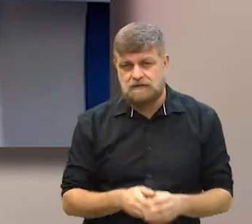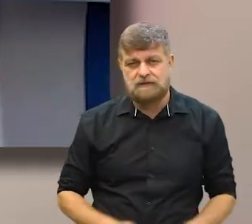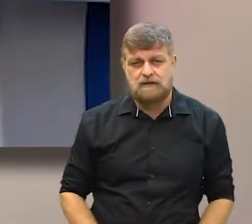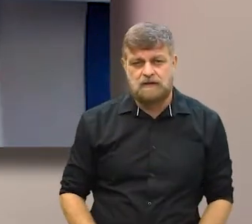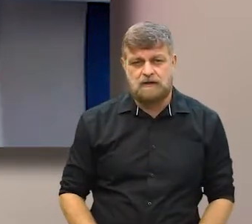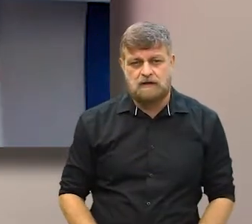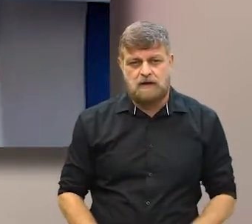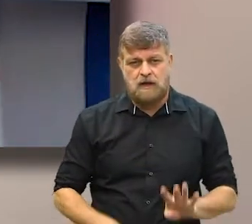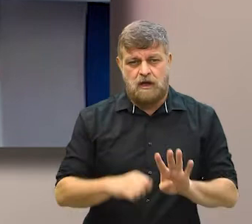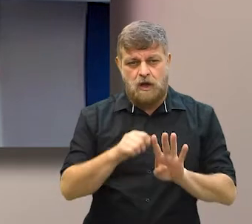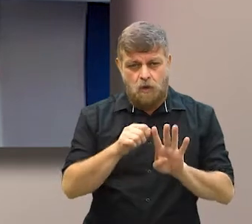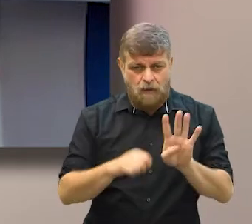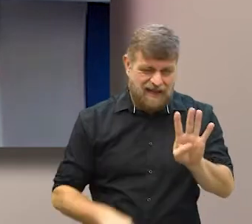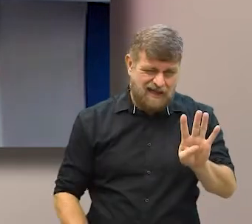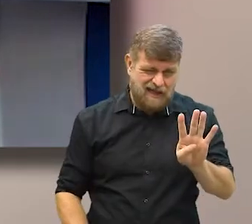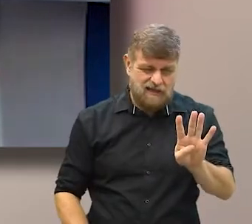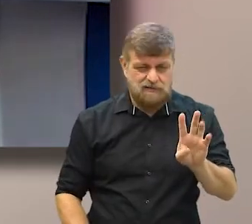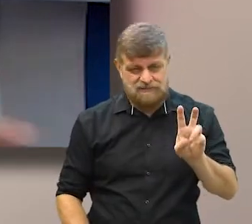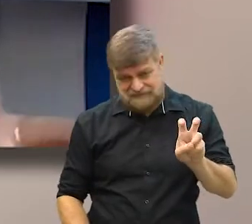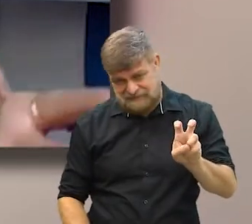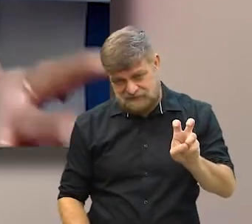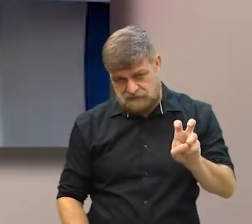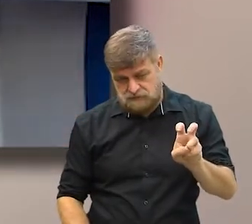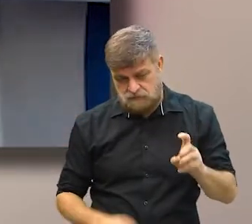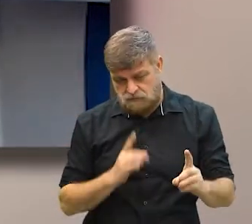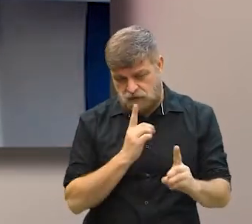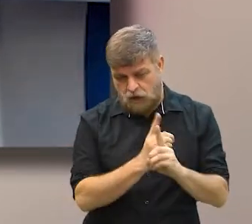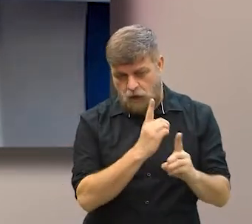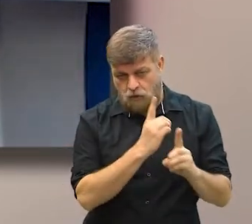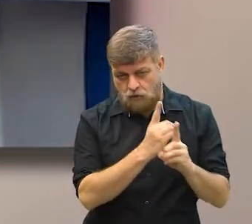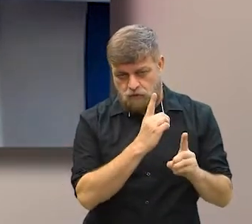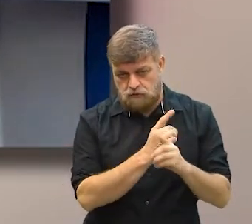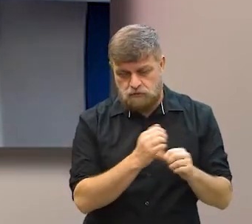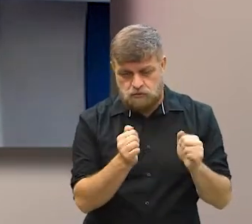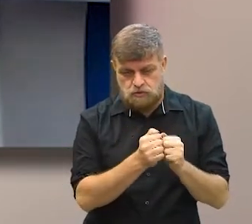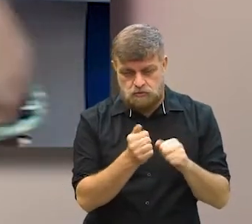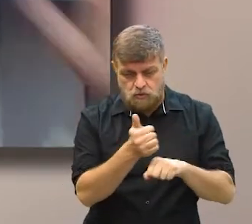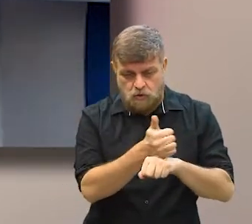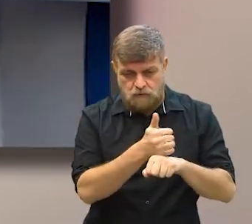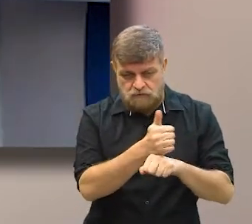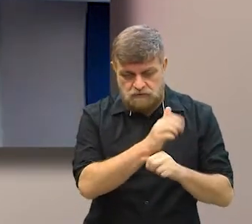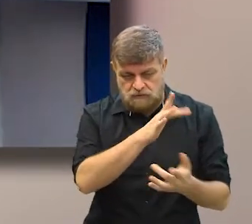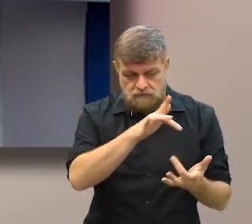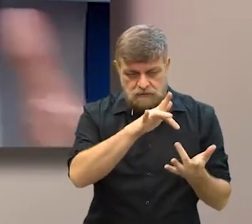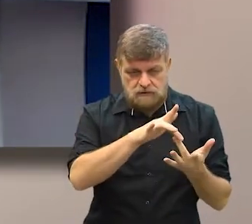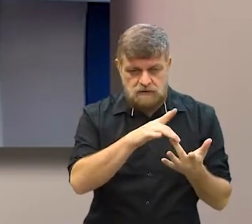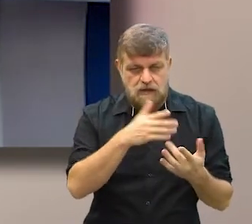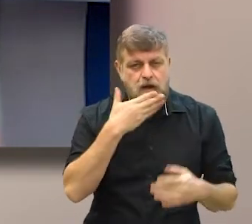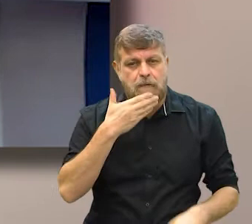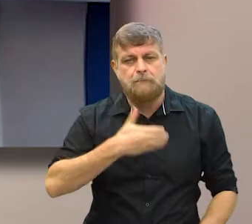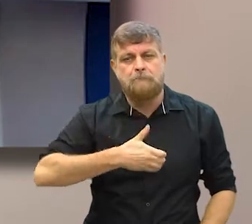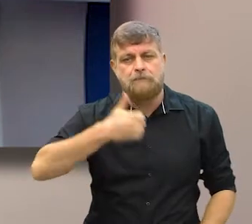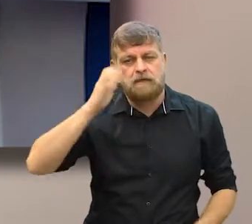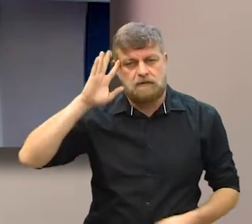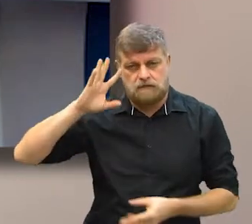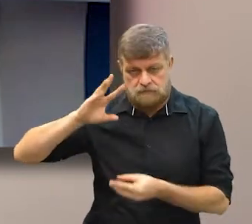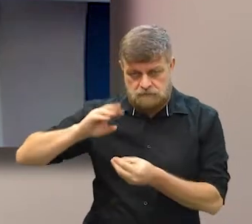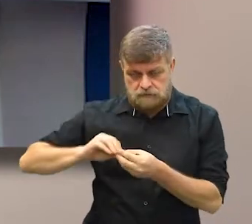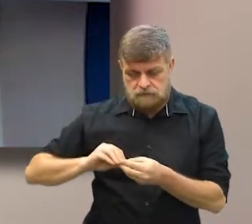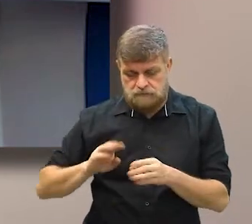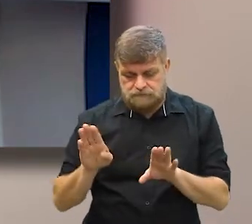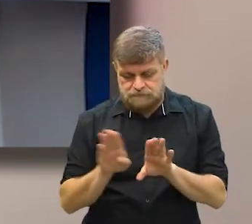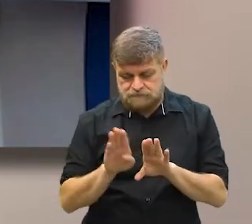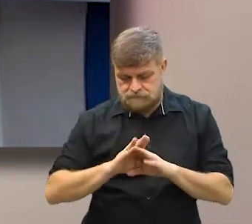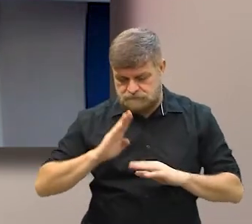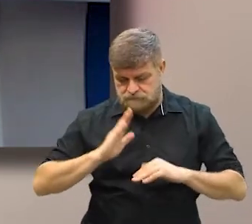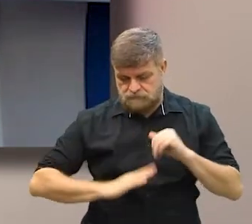de no mínimo 4, 5 sessões, o ideal é 10, para conseguir ter resultados melhores. E